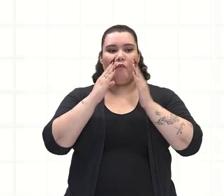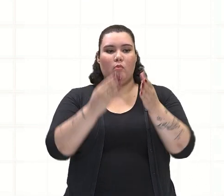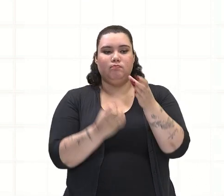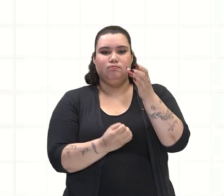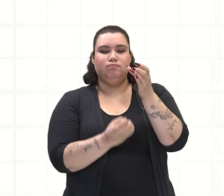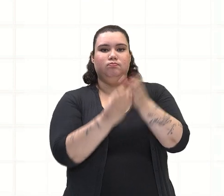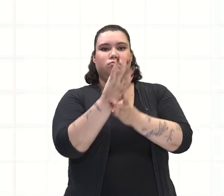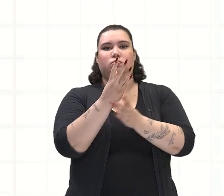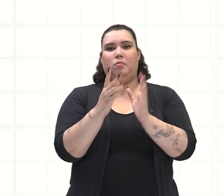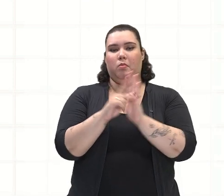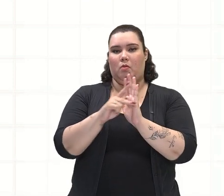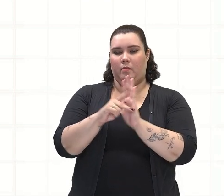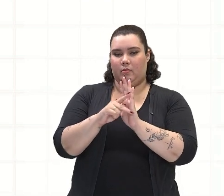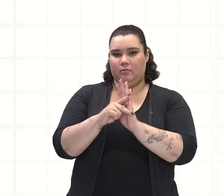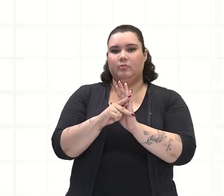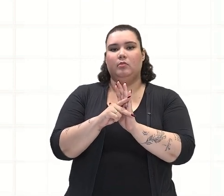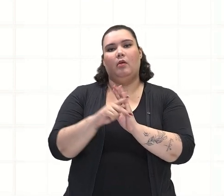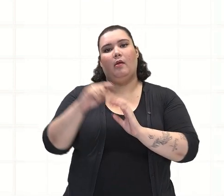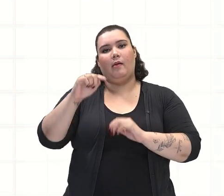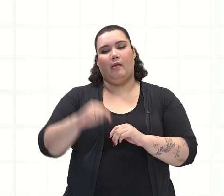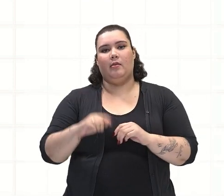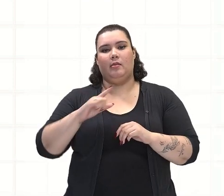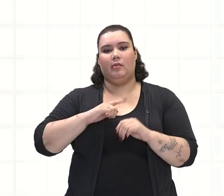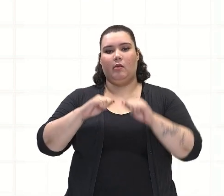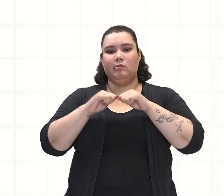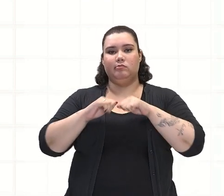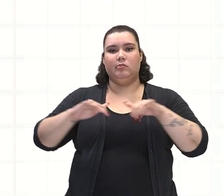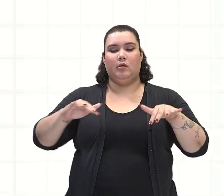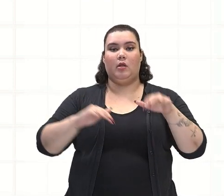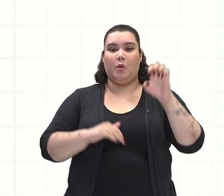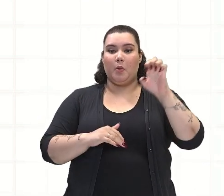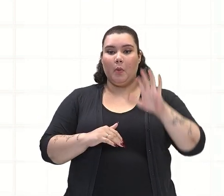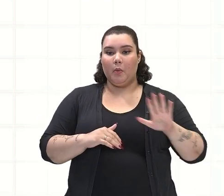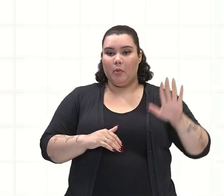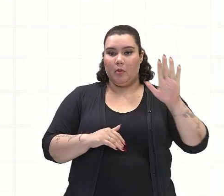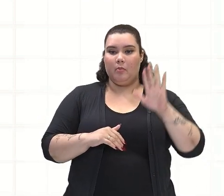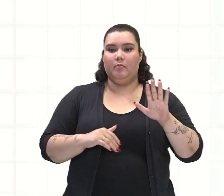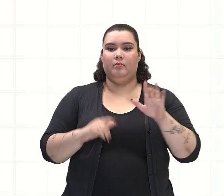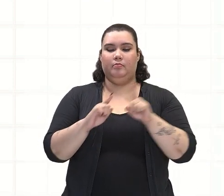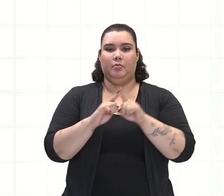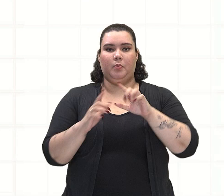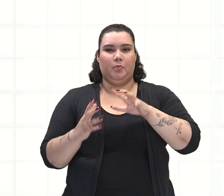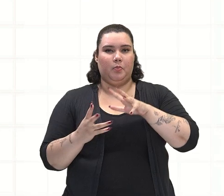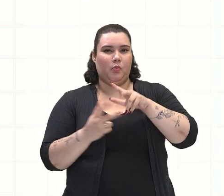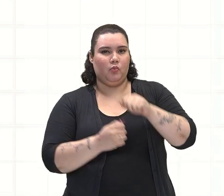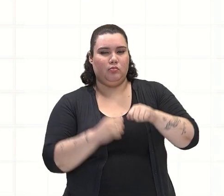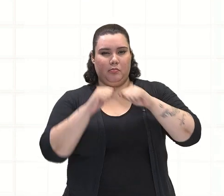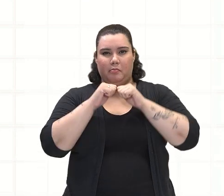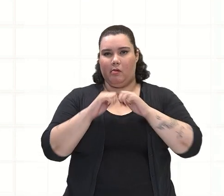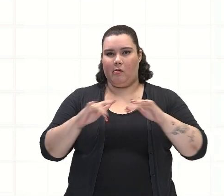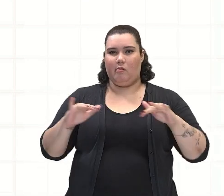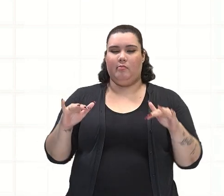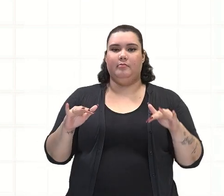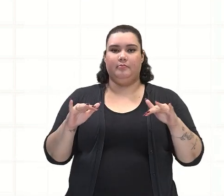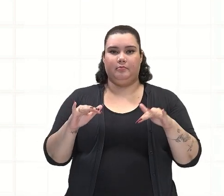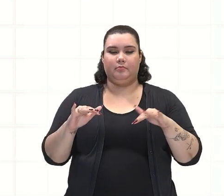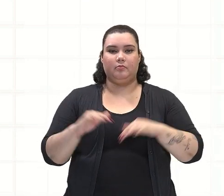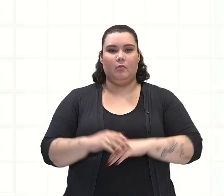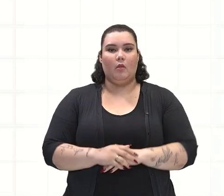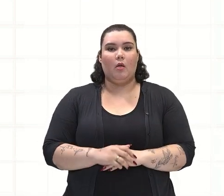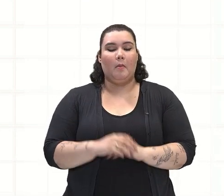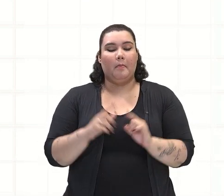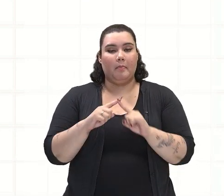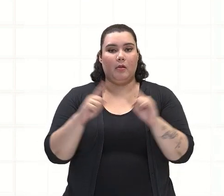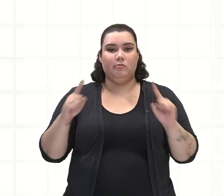dessa industrialização, que vai se irradiar para a Europa e pro mundo também. Mas